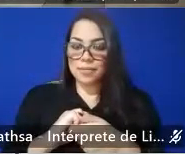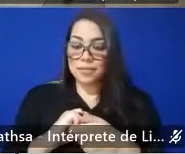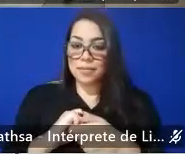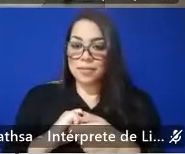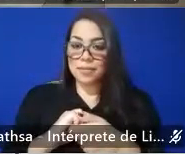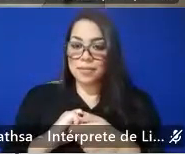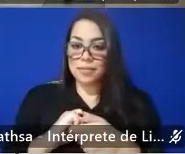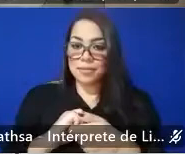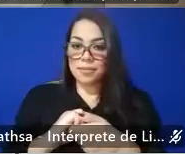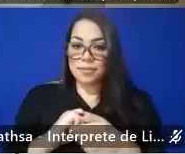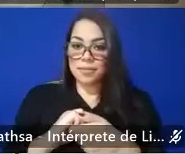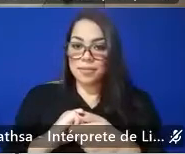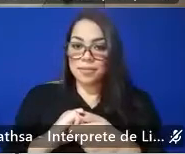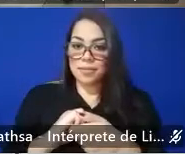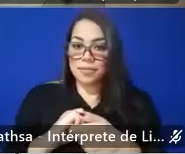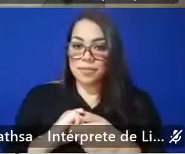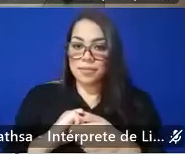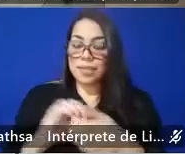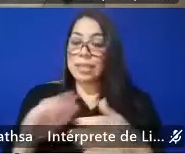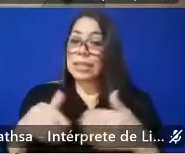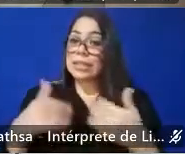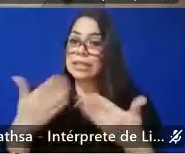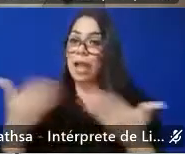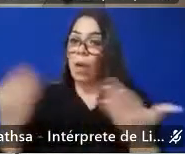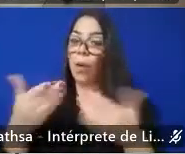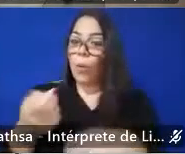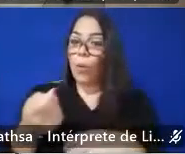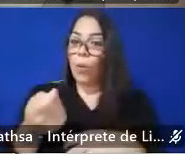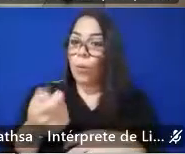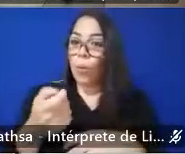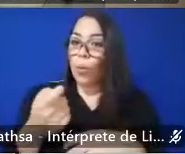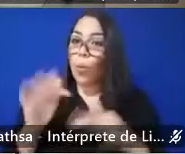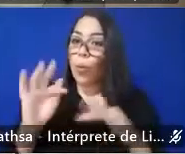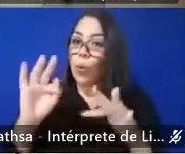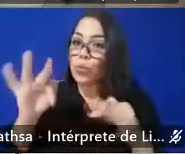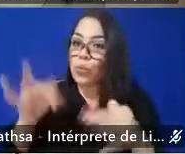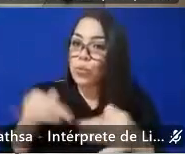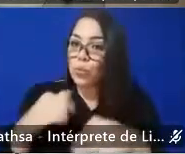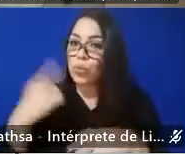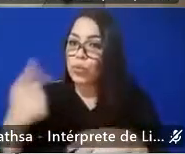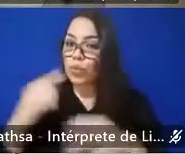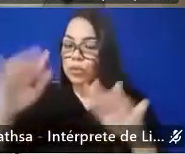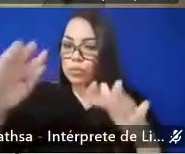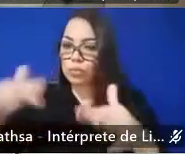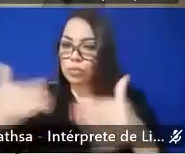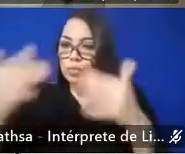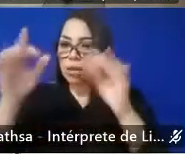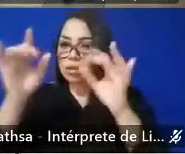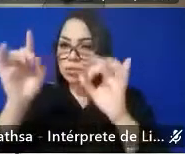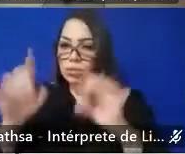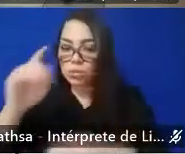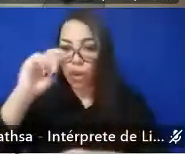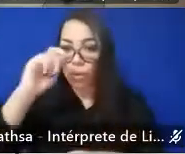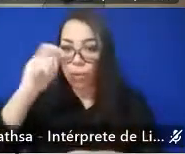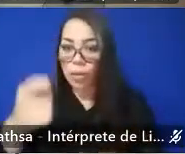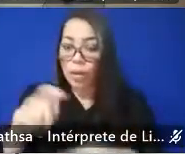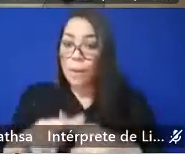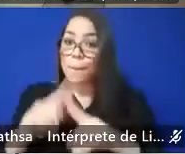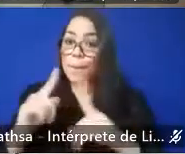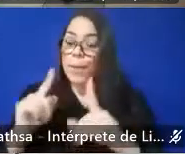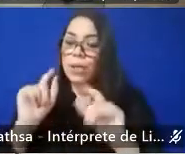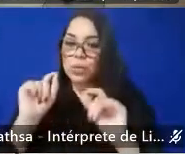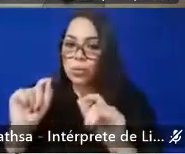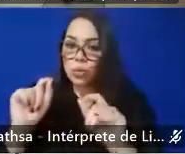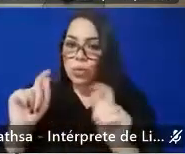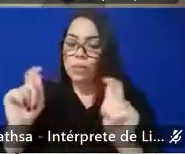nós estamos caminhando para o final da nossa solenidade mas não poderia deixar